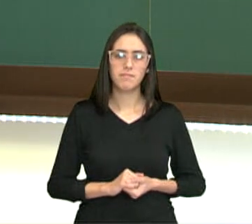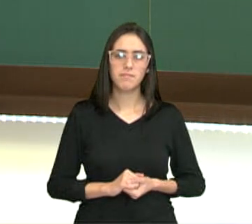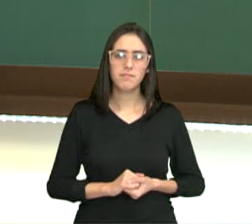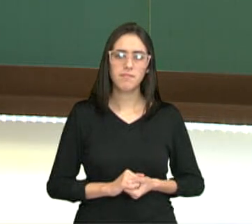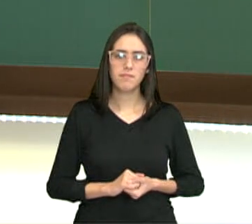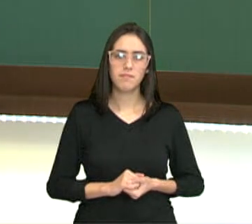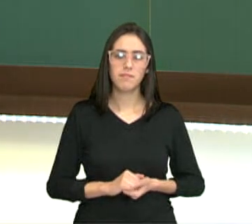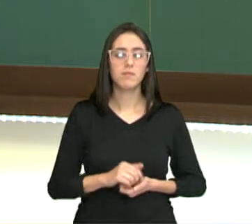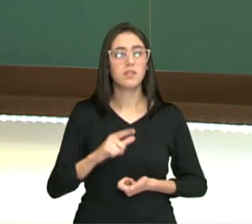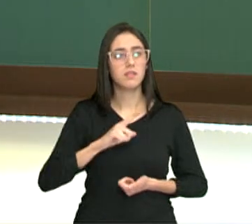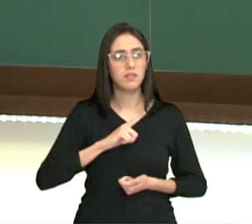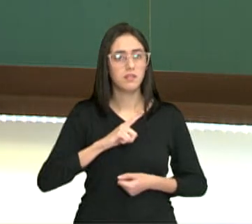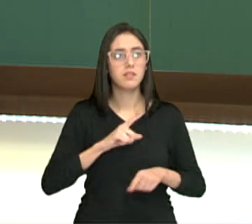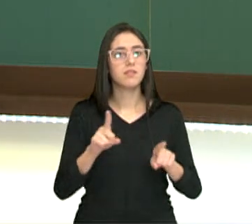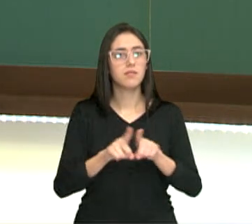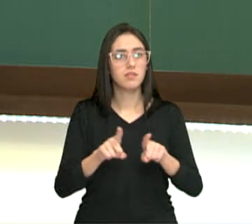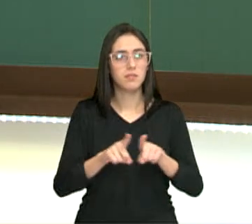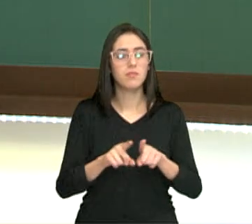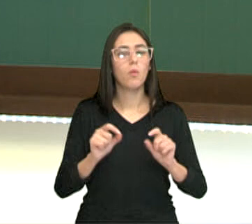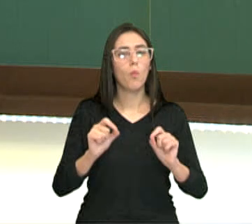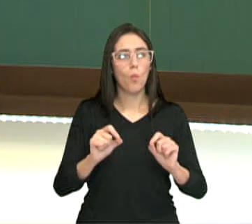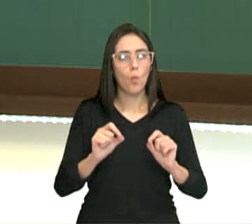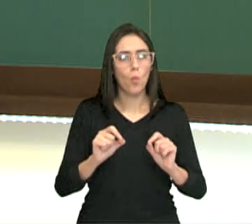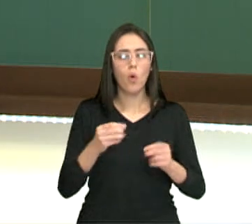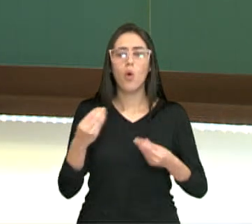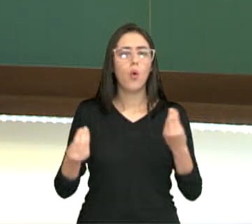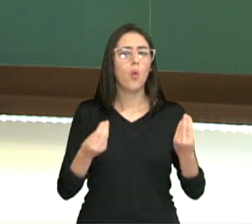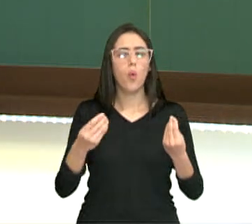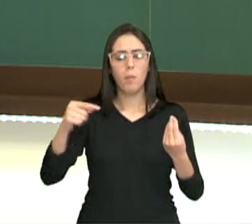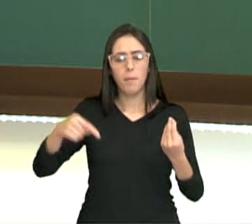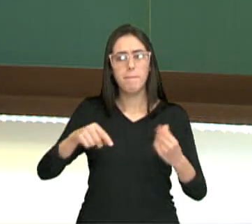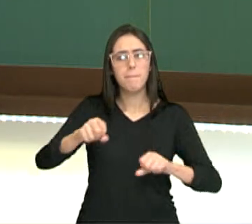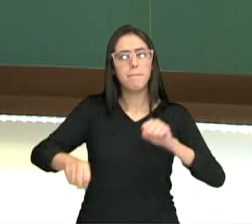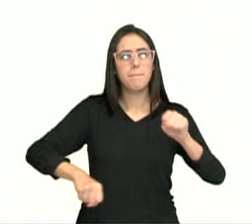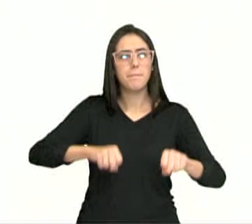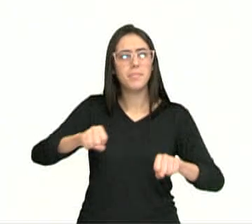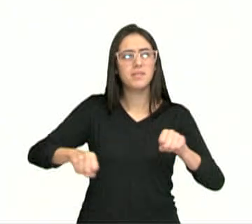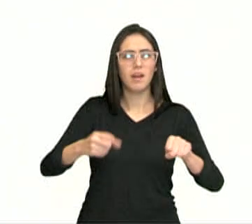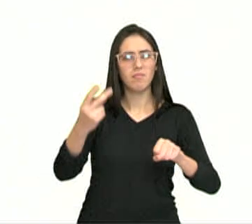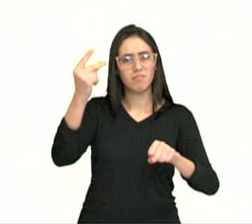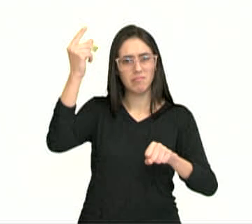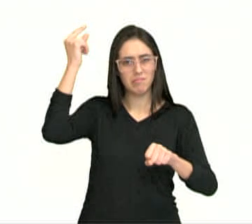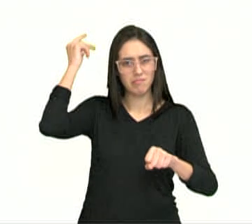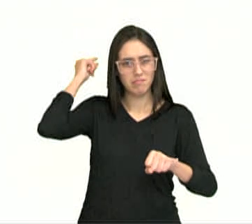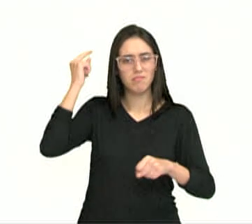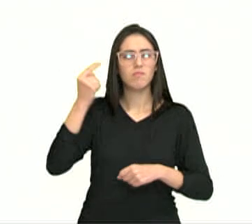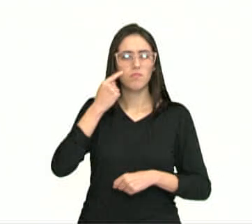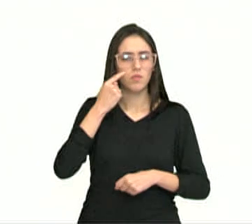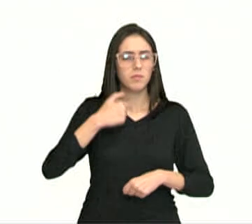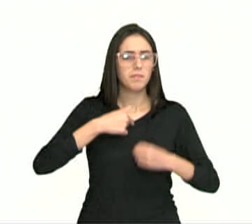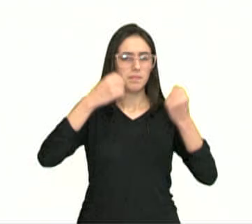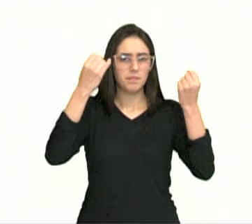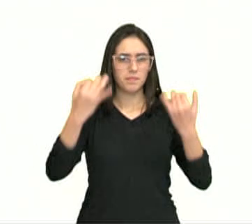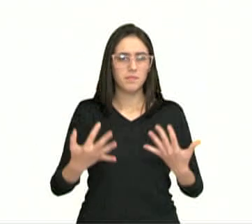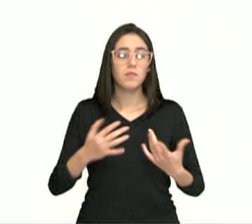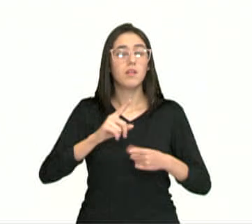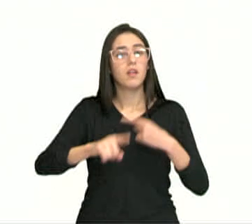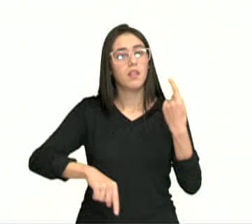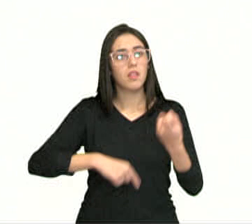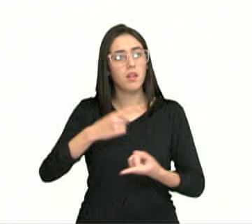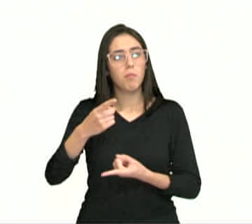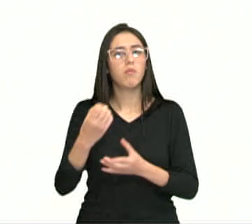E nós temos essa derivação das bicicletas, como que eram essas bicicletas antigas, que é o que nós vamos ver aqui, até que foram feitas